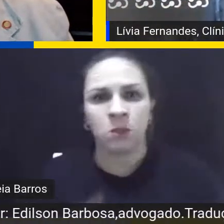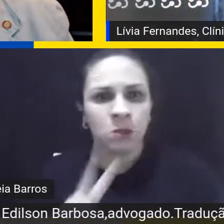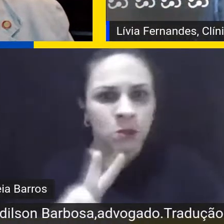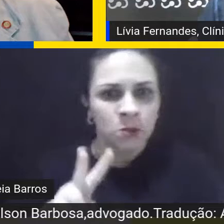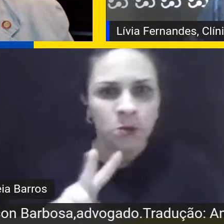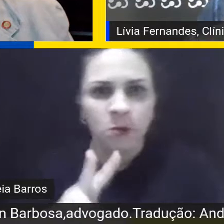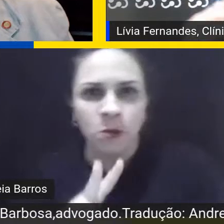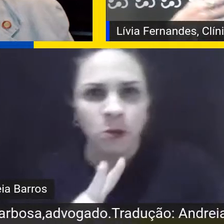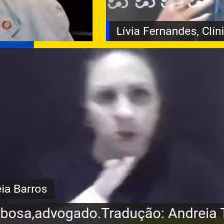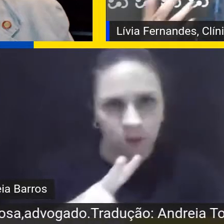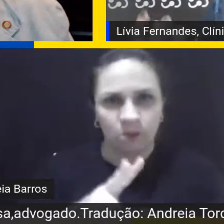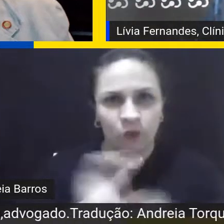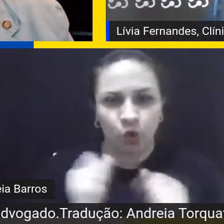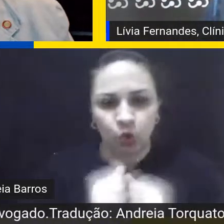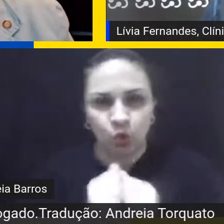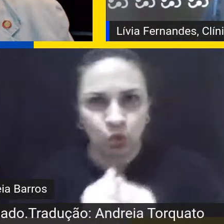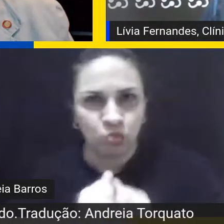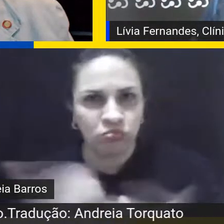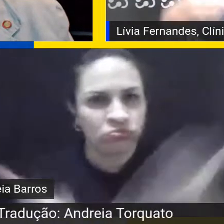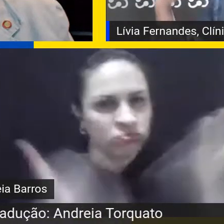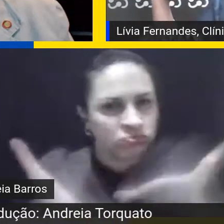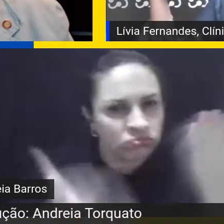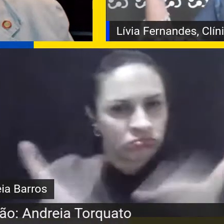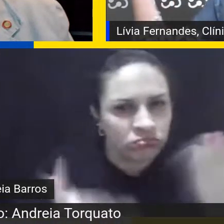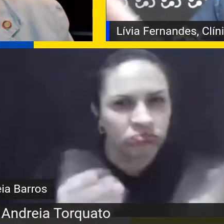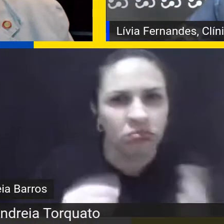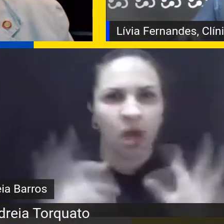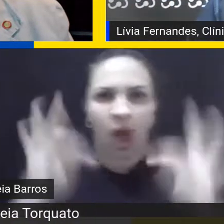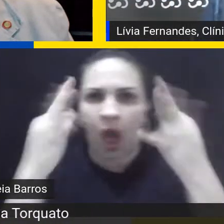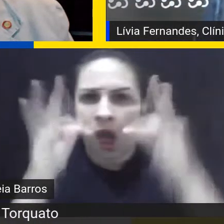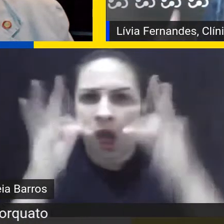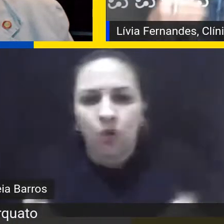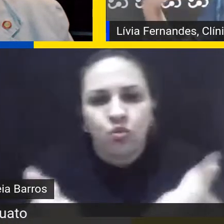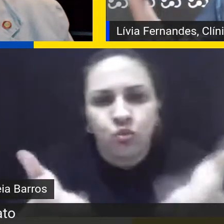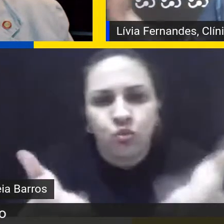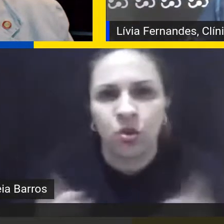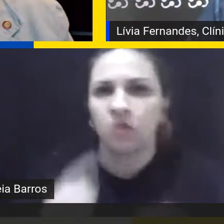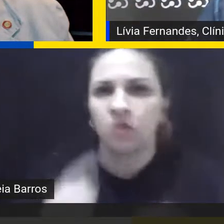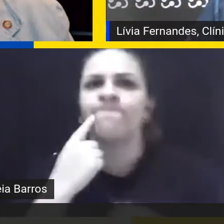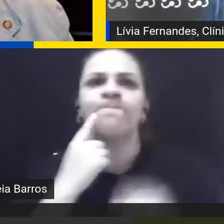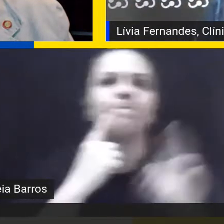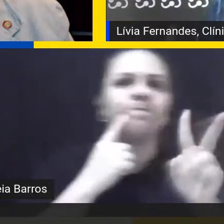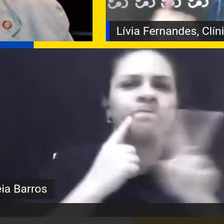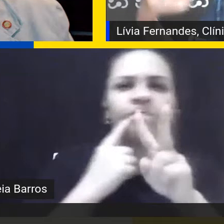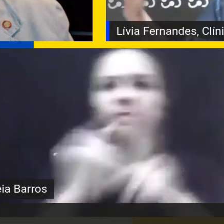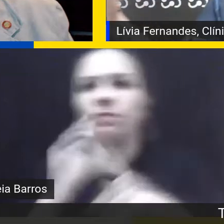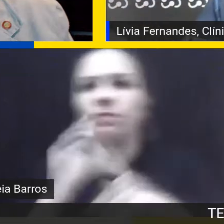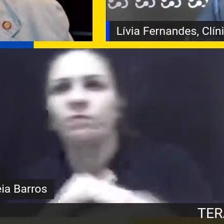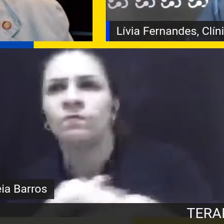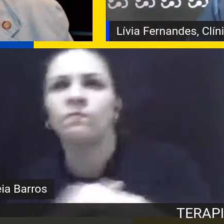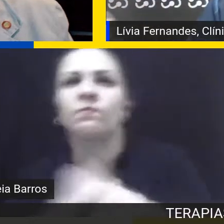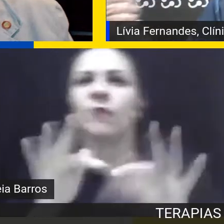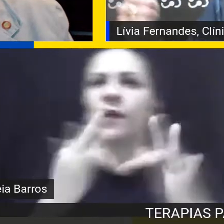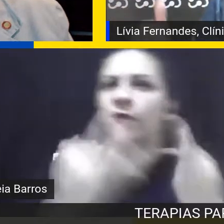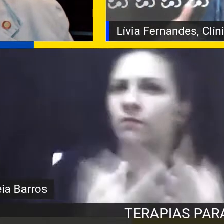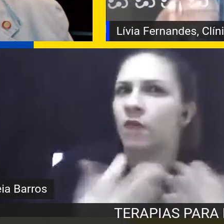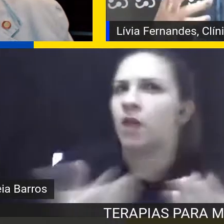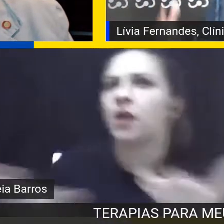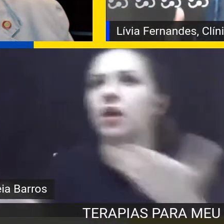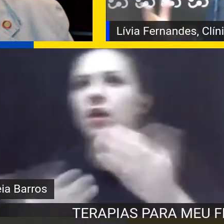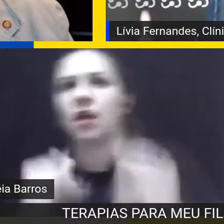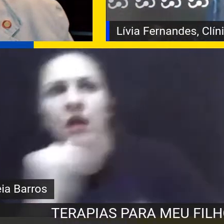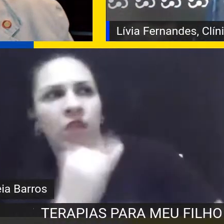outros terapeutas que estão aplicando as técnicas e estão o tempo todo lá fora, conversando com os pais, dando um feedback para os